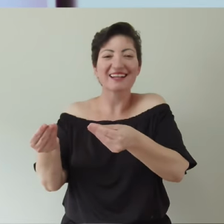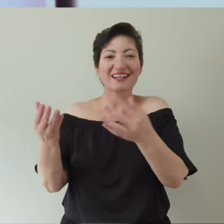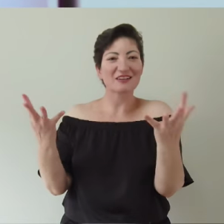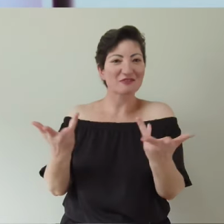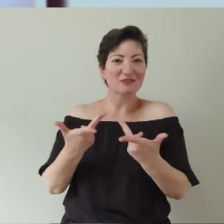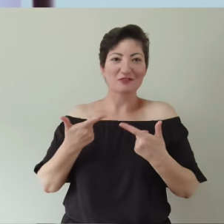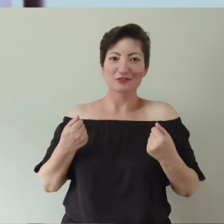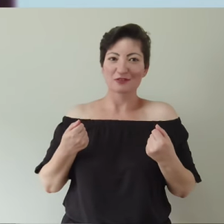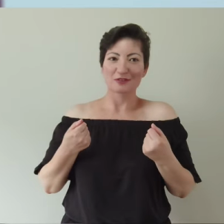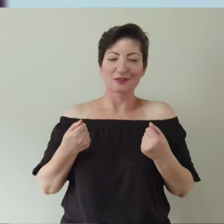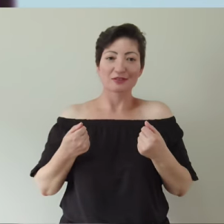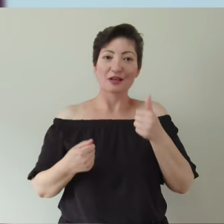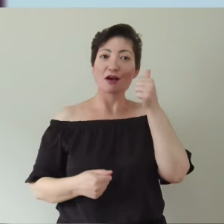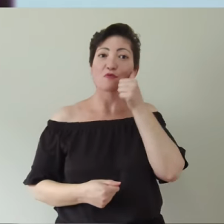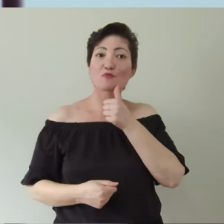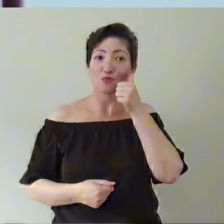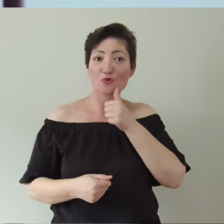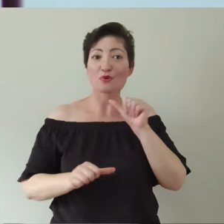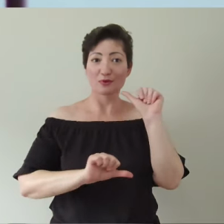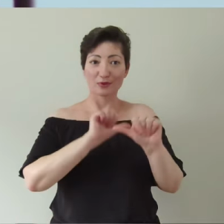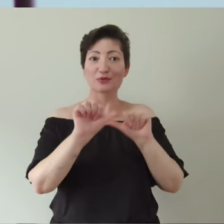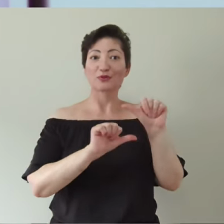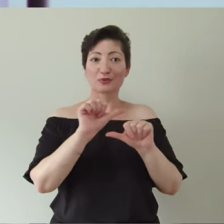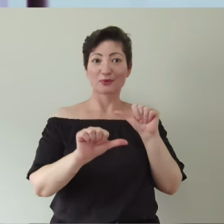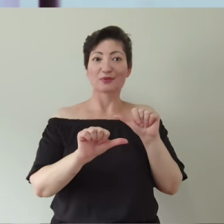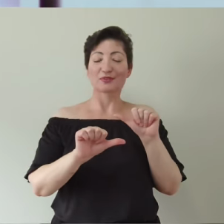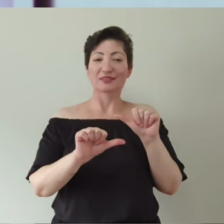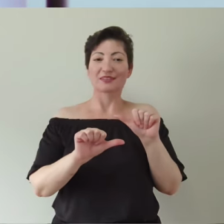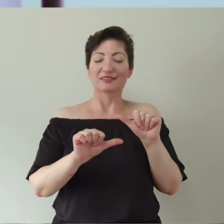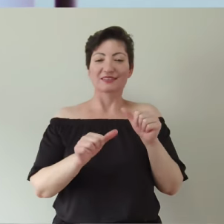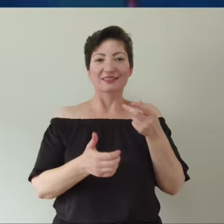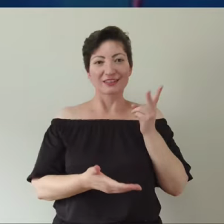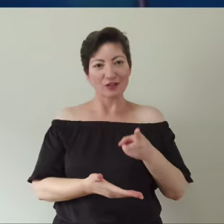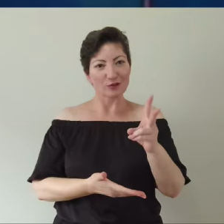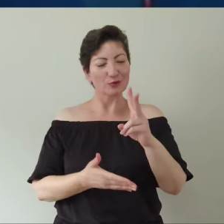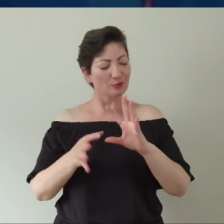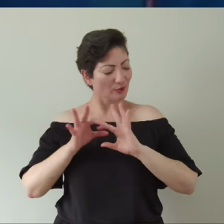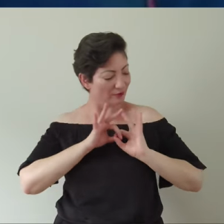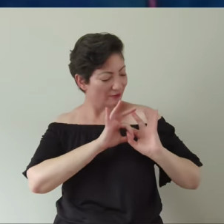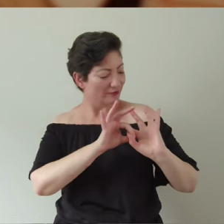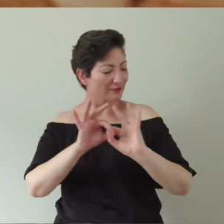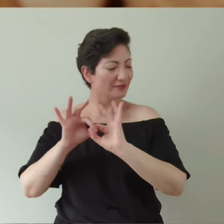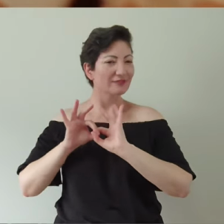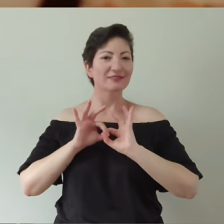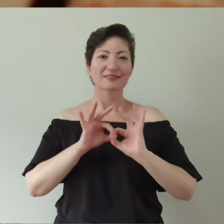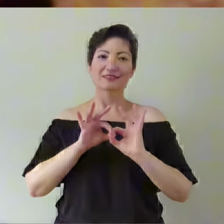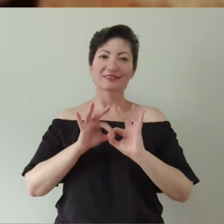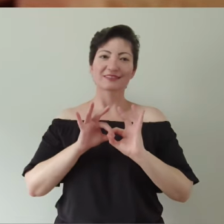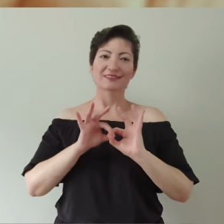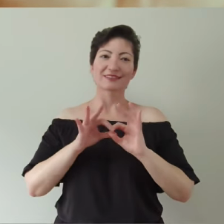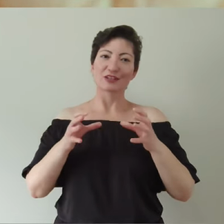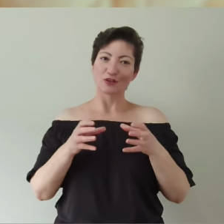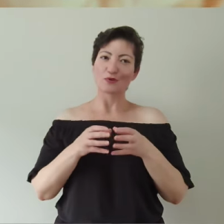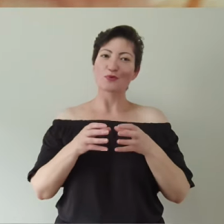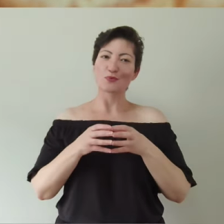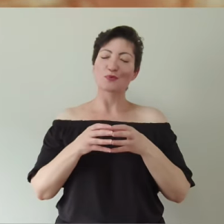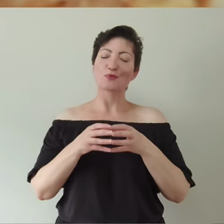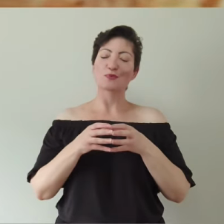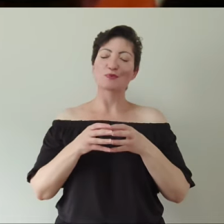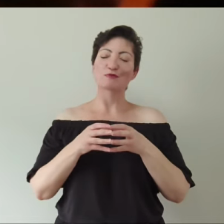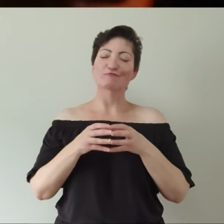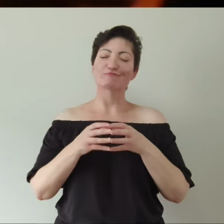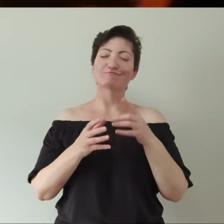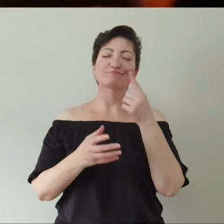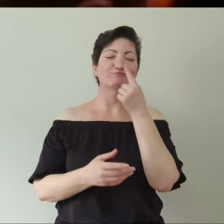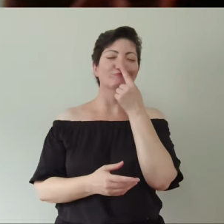uma mulher, porque o que a Michela fez, ninguém faz. Que a gente continue unido, né? Porque o nosso grupo, eu acho que ele tem uma